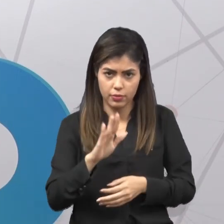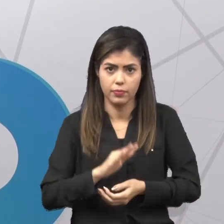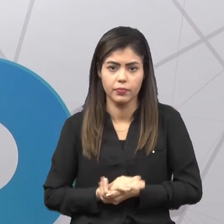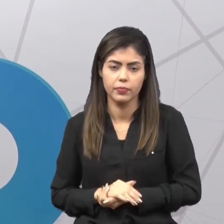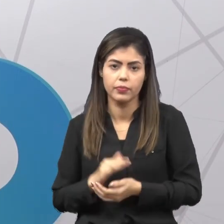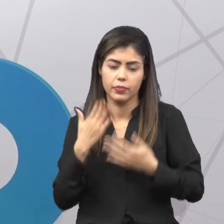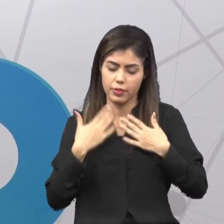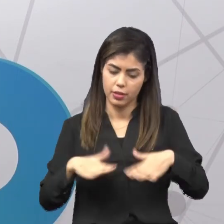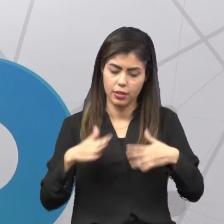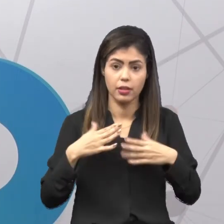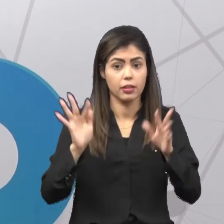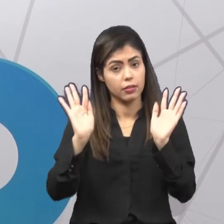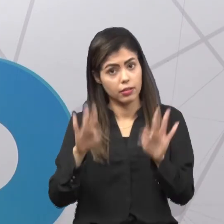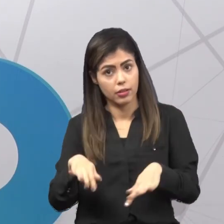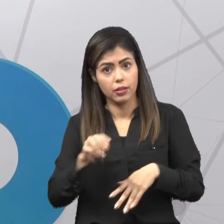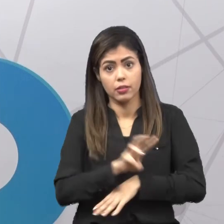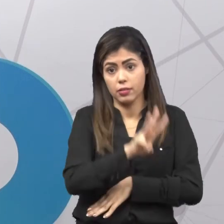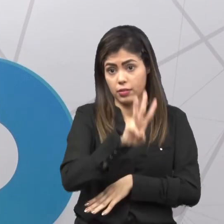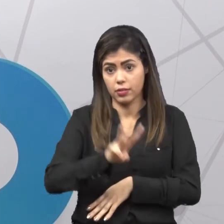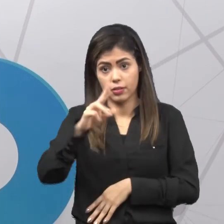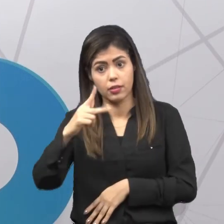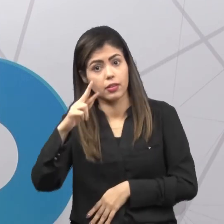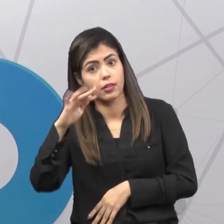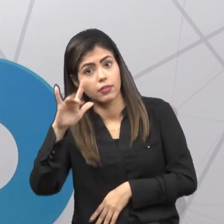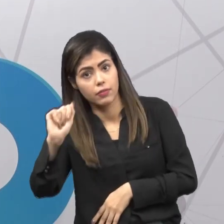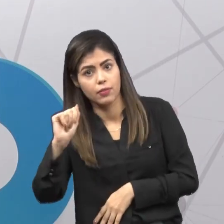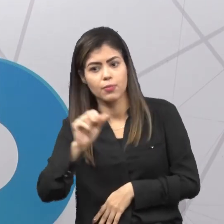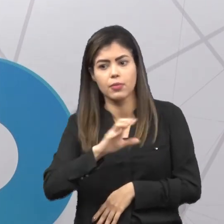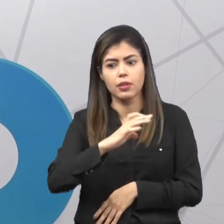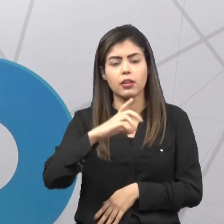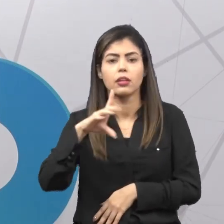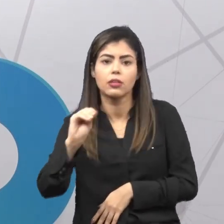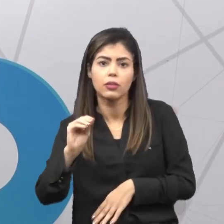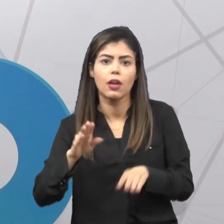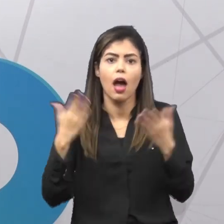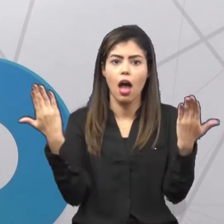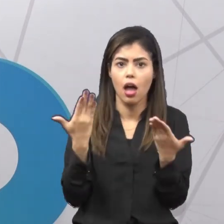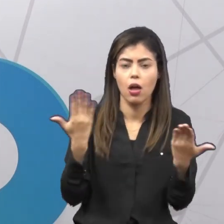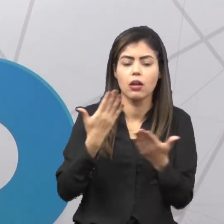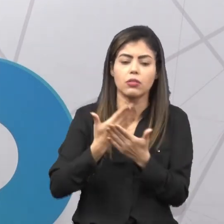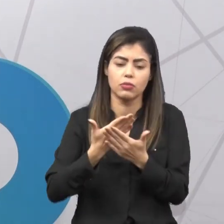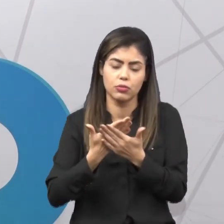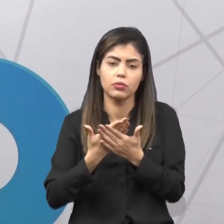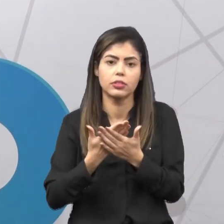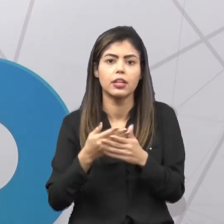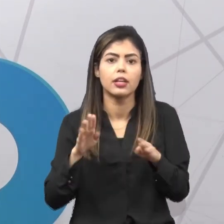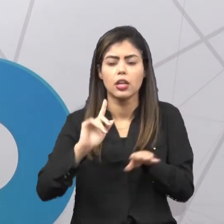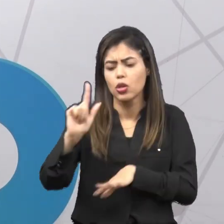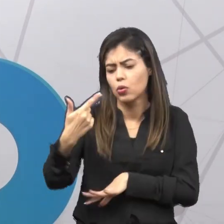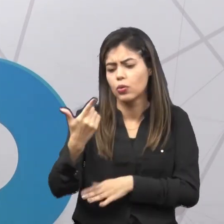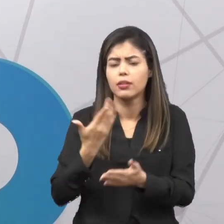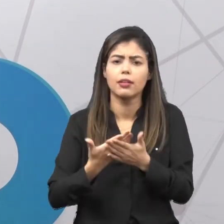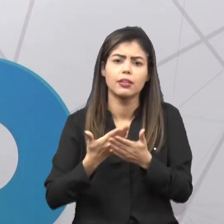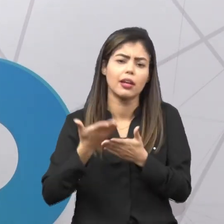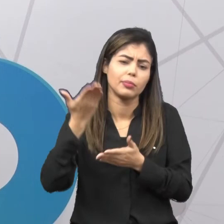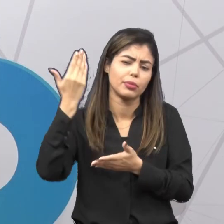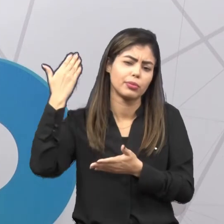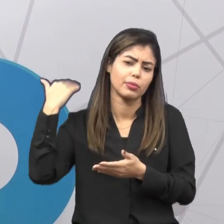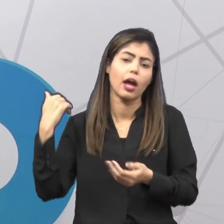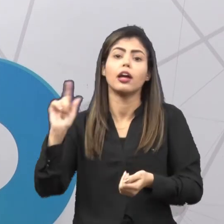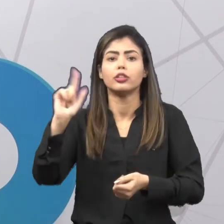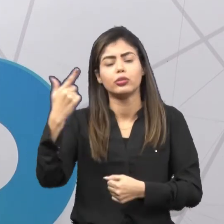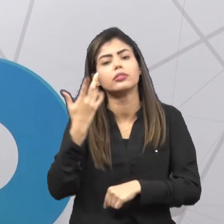mais de calma. Por fim, acesse a plataforma Eduque. Lá tem a aula de hoje e todas as outras aulas anteriores e a dos